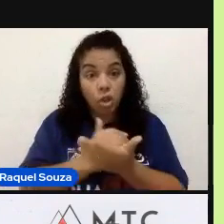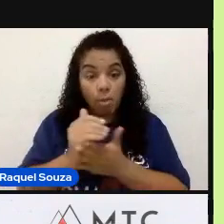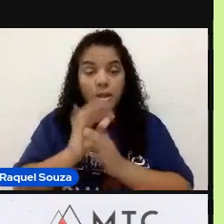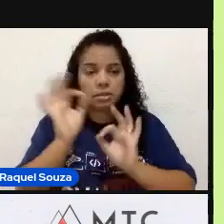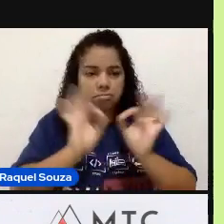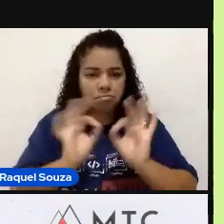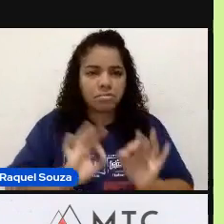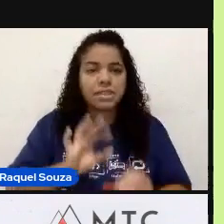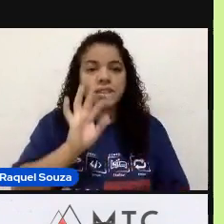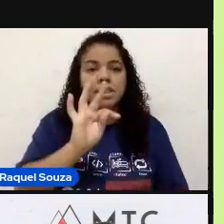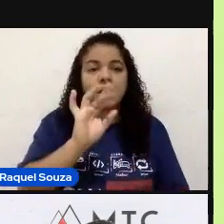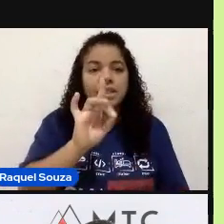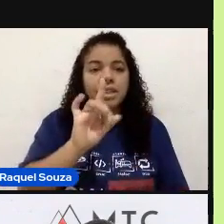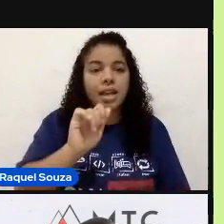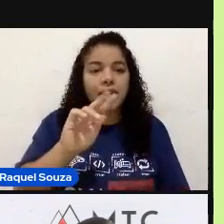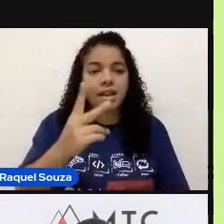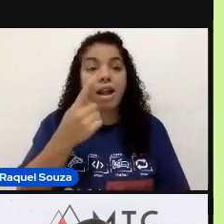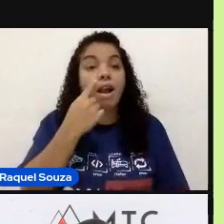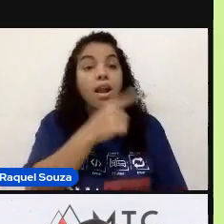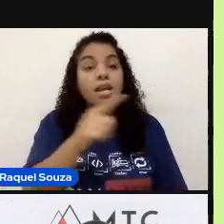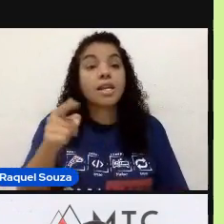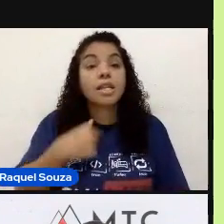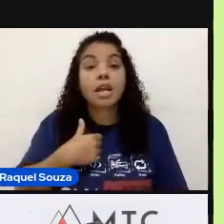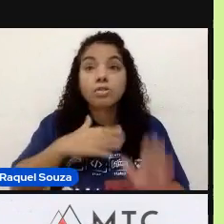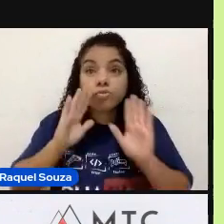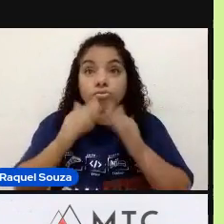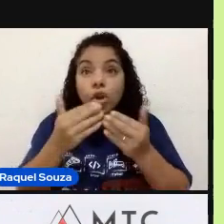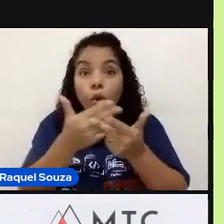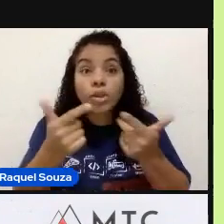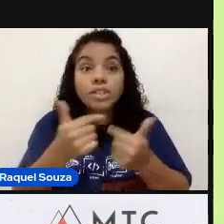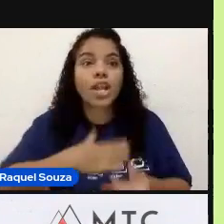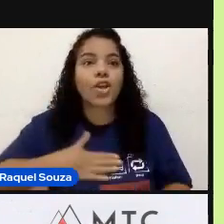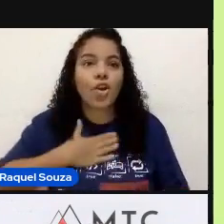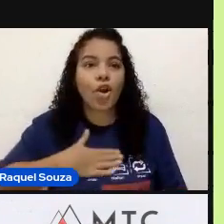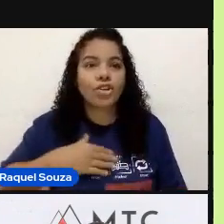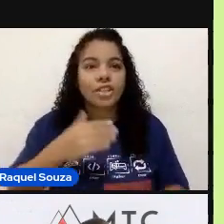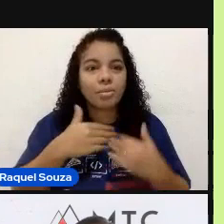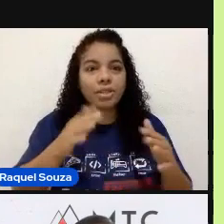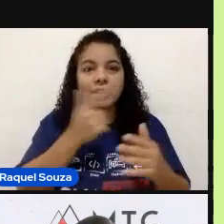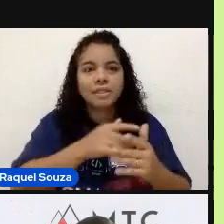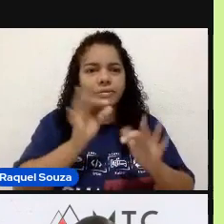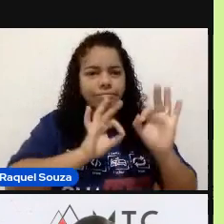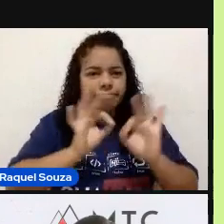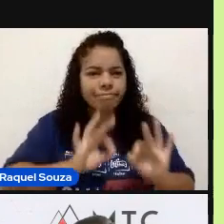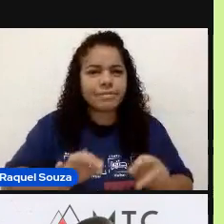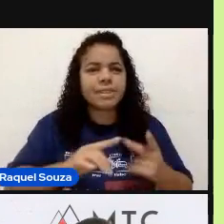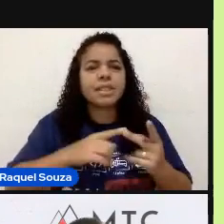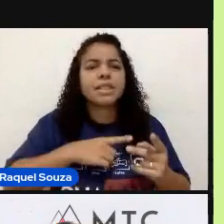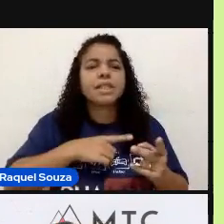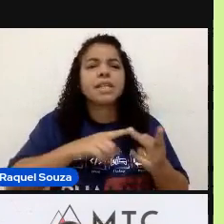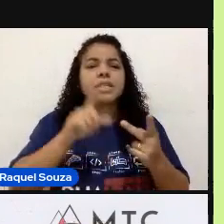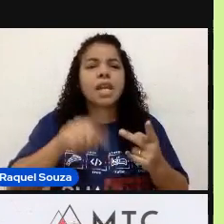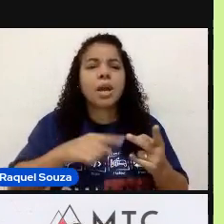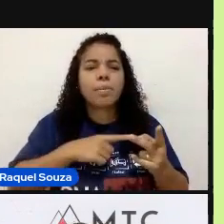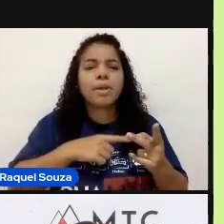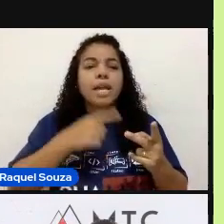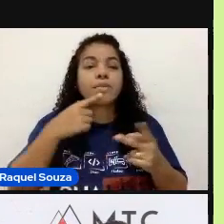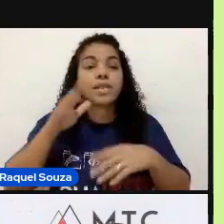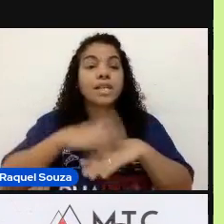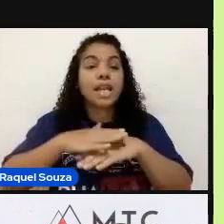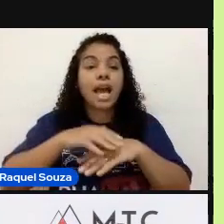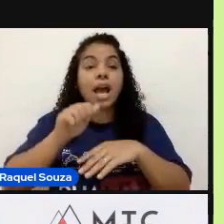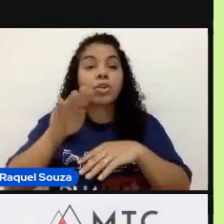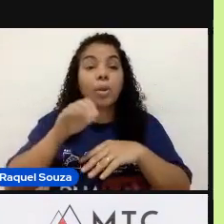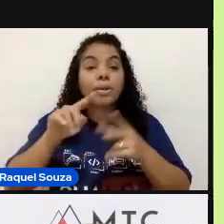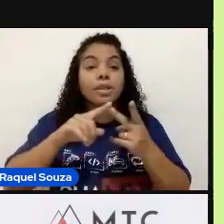o TDAH gosta de focar em algo apenas que ele gosta. Mas a partir do momento que você se organiza, se você pegar uma task, você é da automação e pega uma